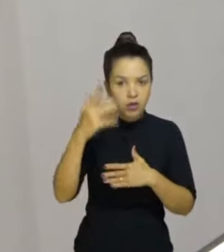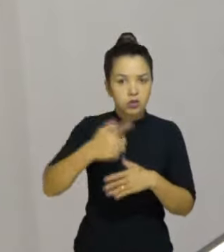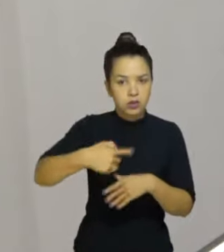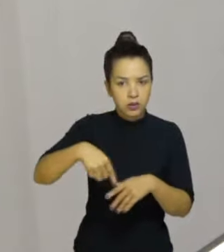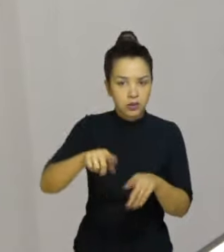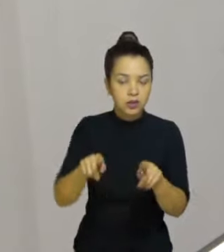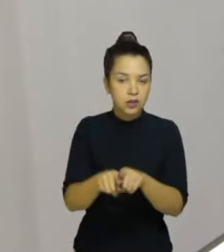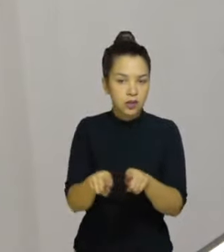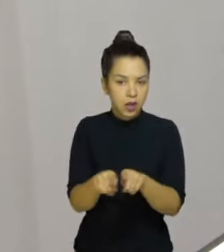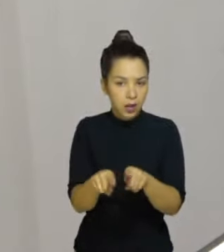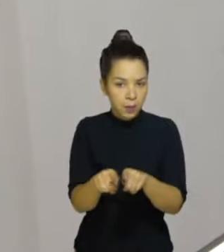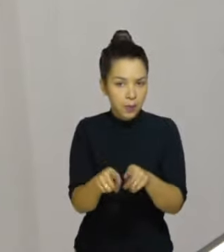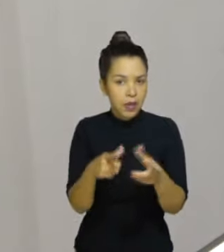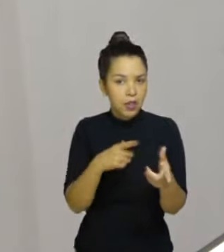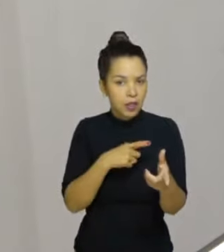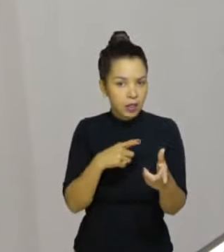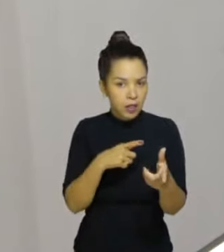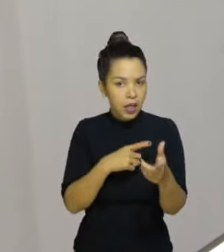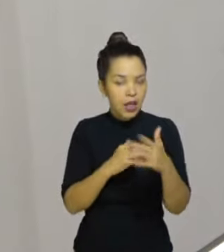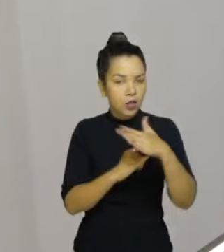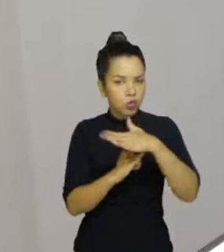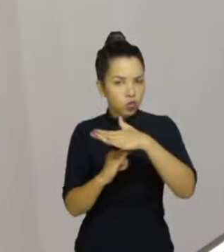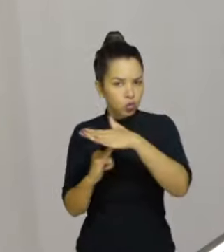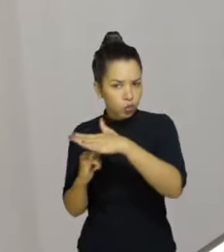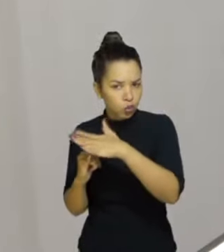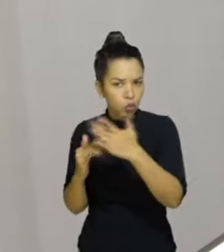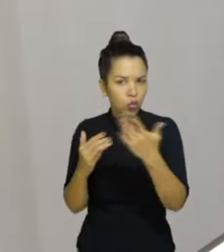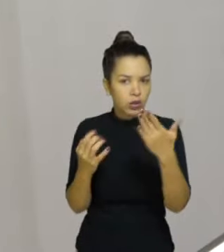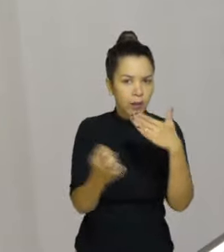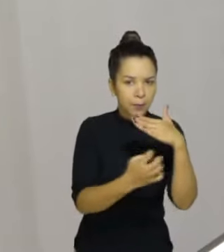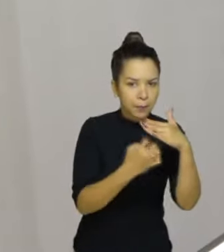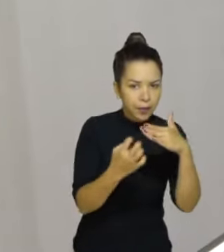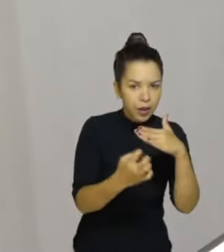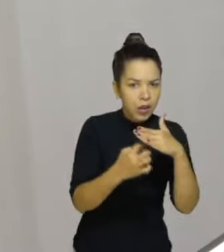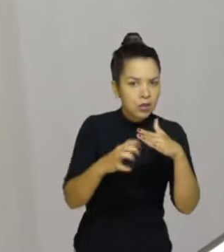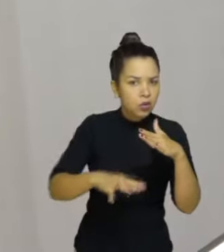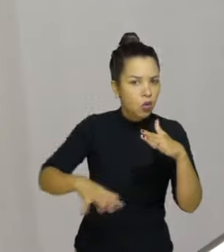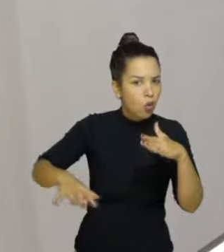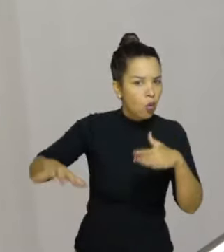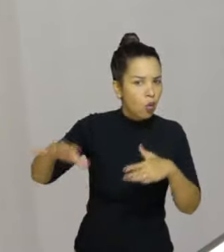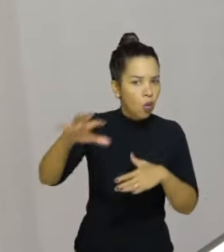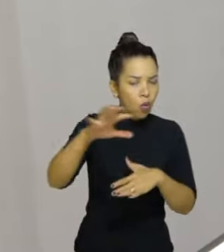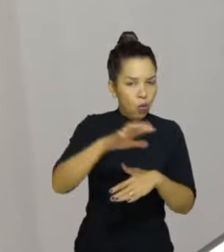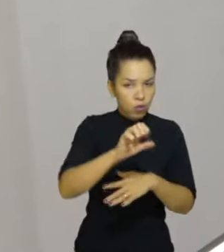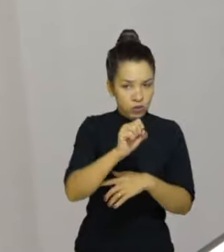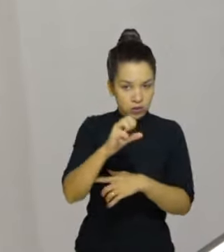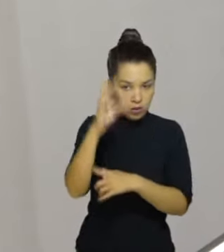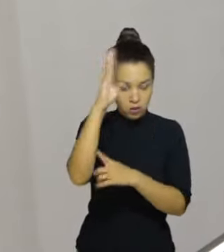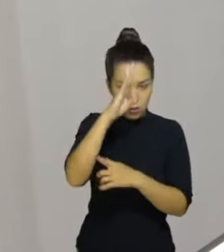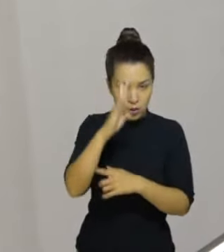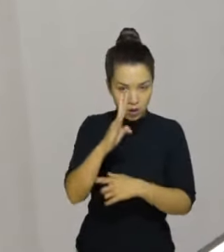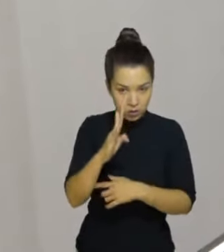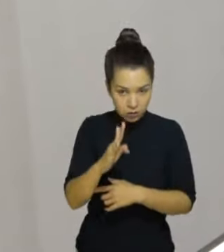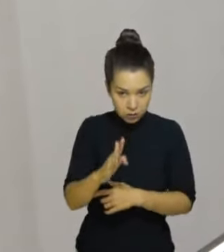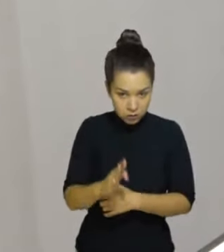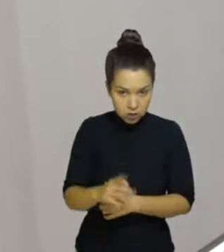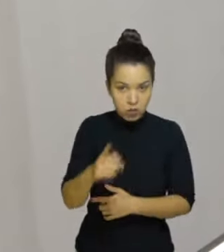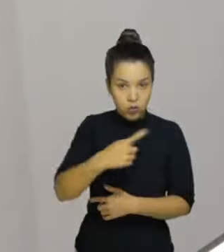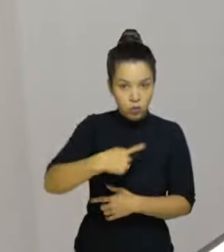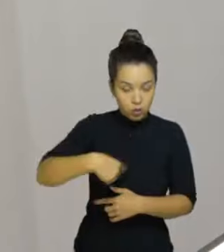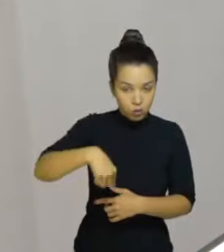diversas indústrias, empresas, comerciantes de todos os cantinhos de Santa Catarina, mas também do Brasil. Fizemos